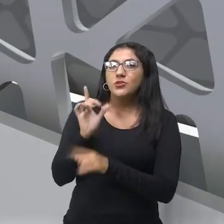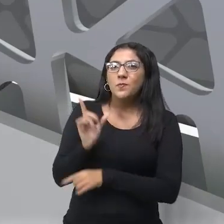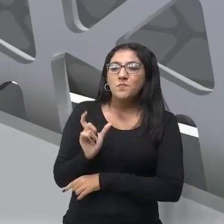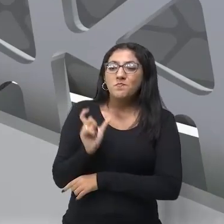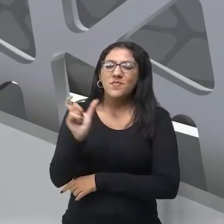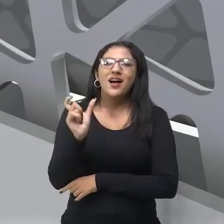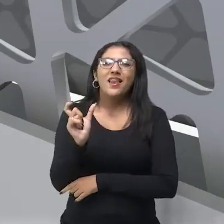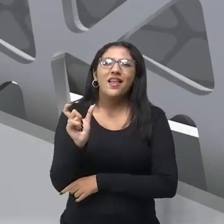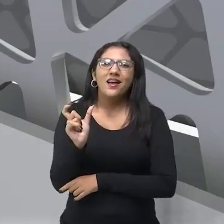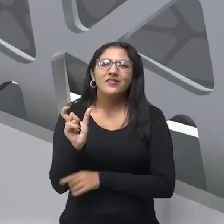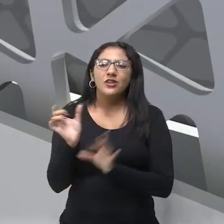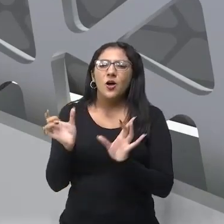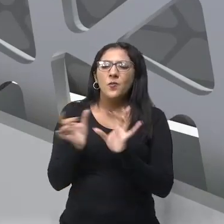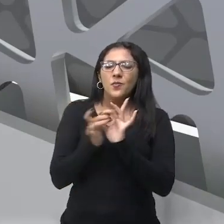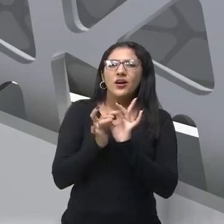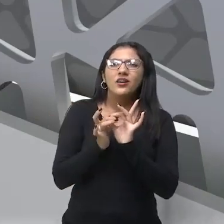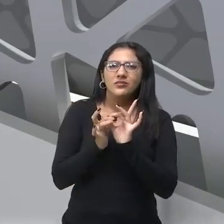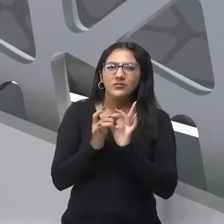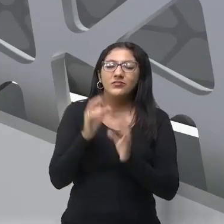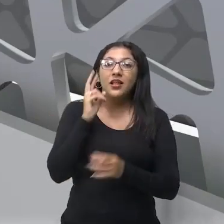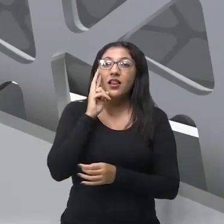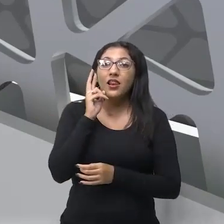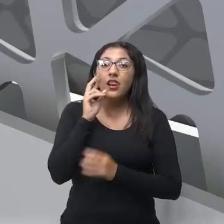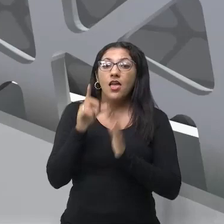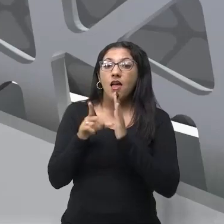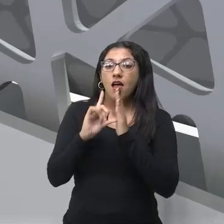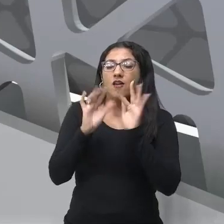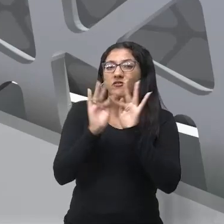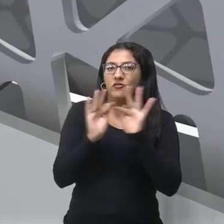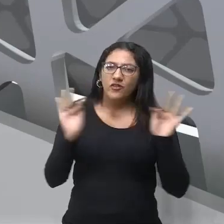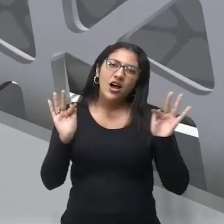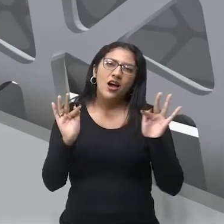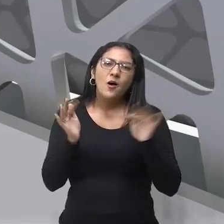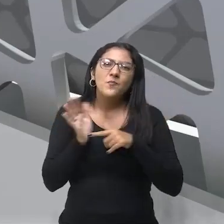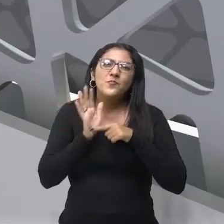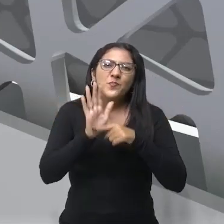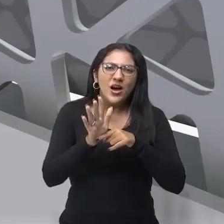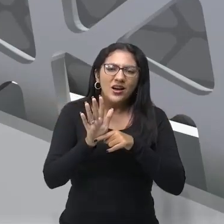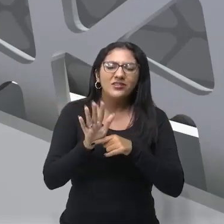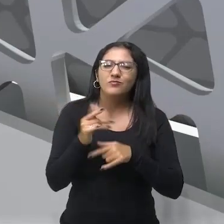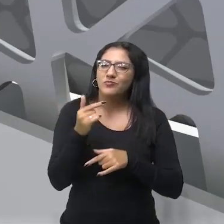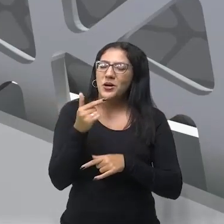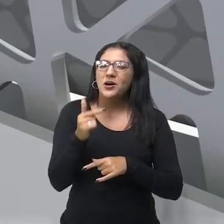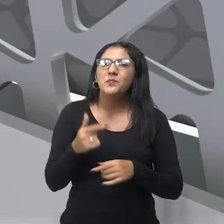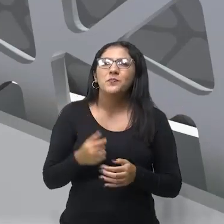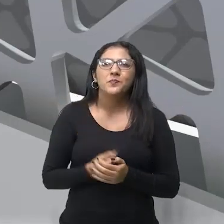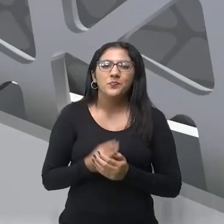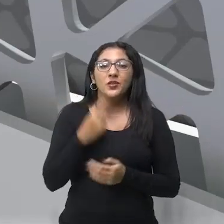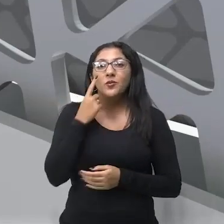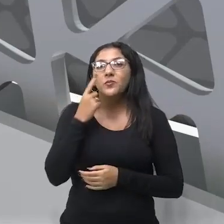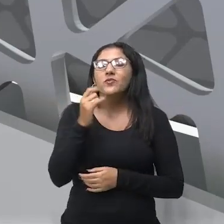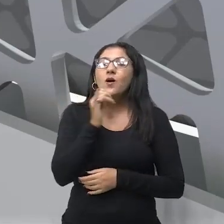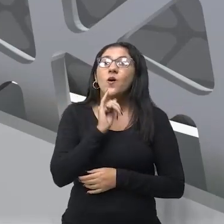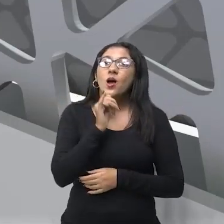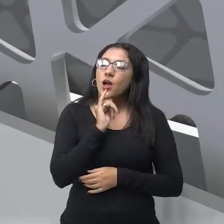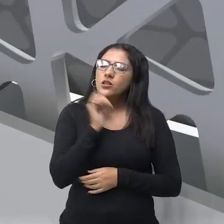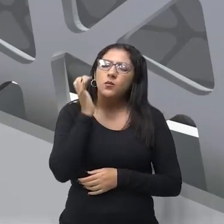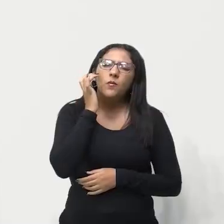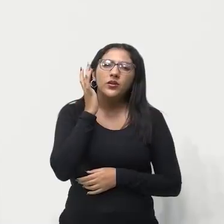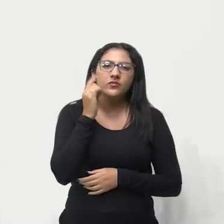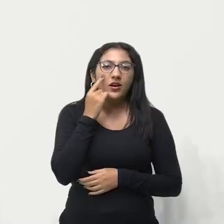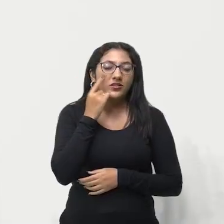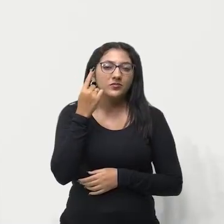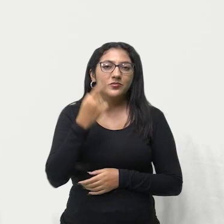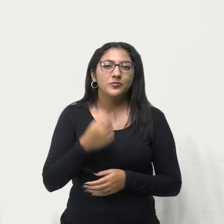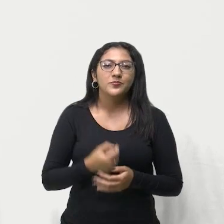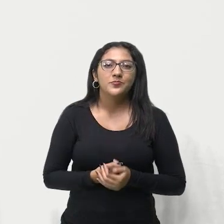aquela palavrinha que evidencia e que eu chamei a atenção de vocês quando eu expliquei a comparação. Vamos aos exemplos, que